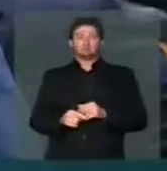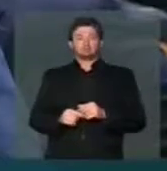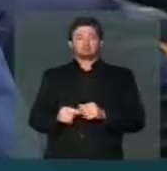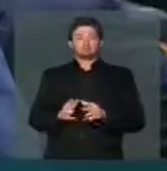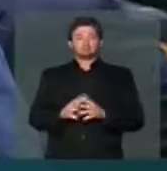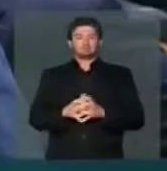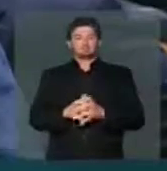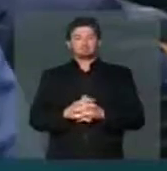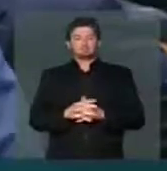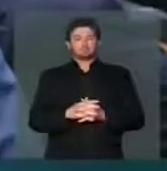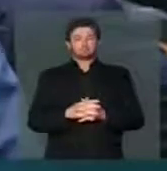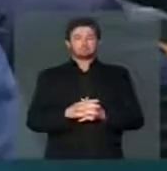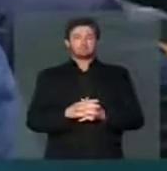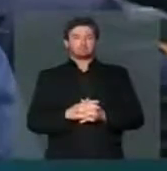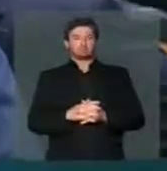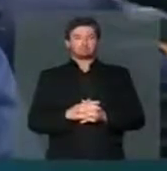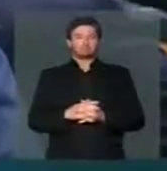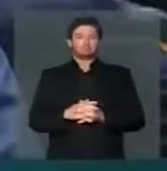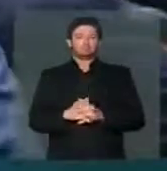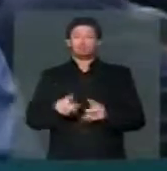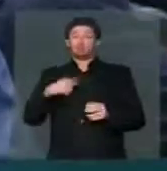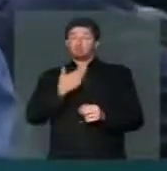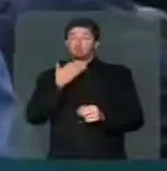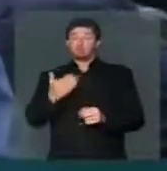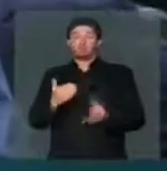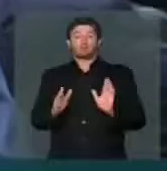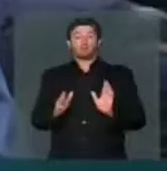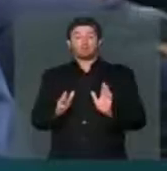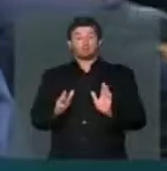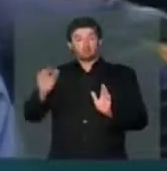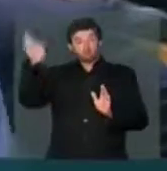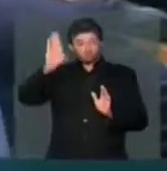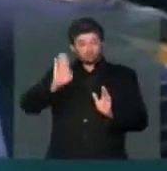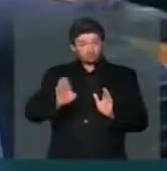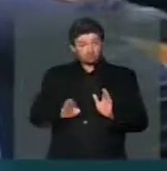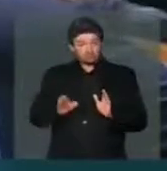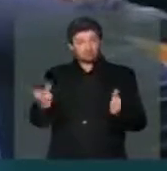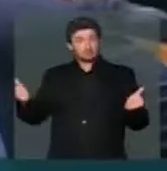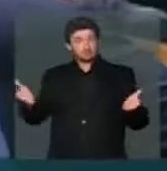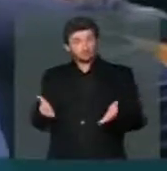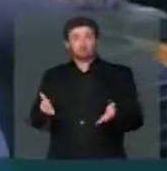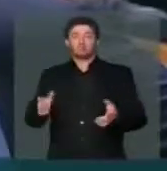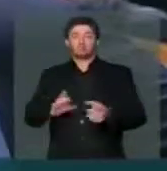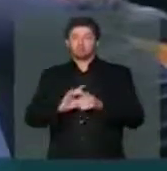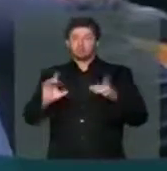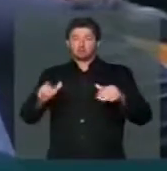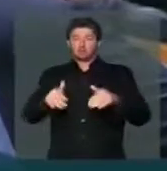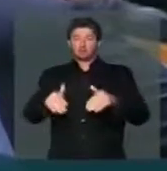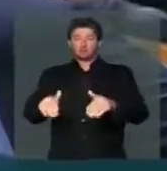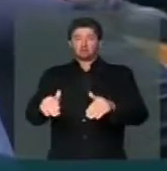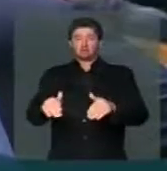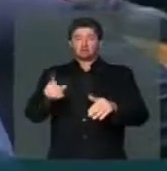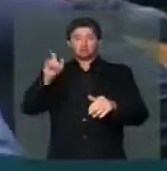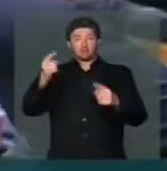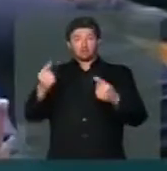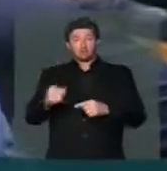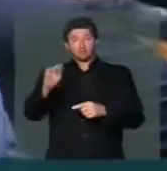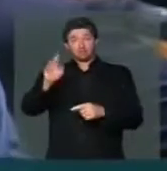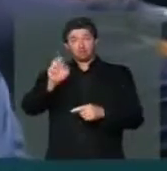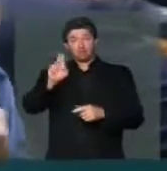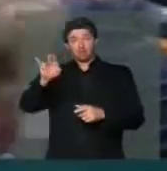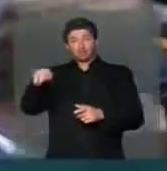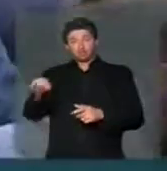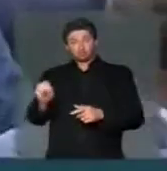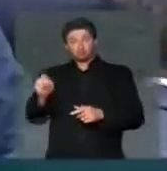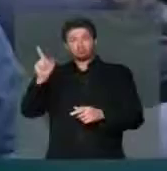senhor presidente, nós preferimos, pelo momento que o Brasil vive, deixar isso, quando se trata de antiterrorismo, na mão